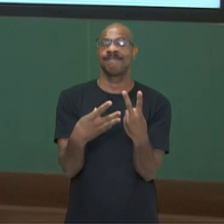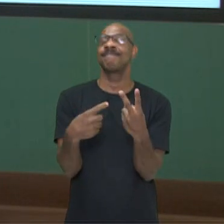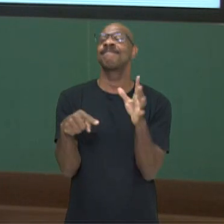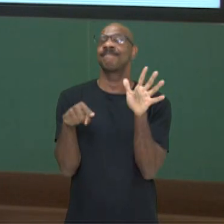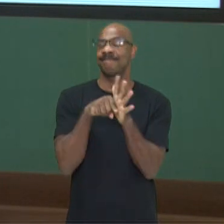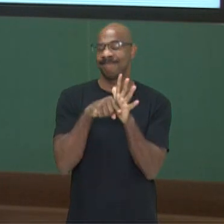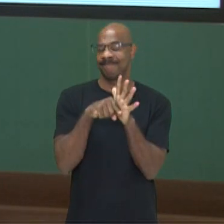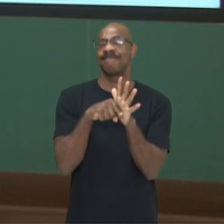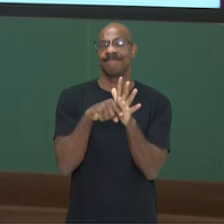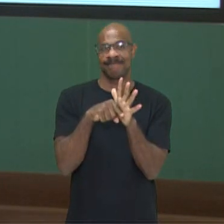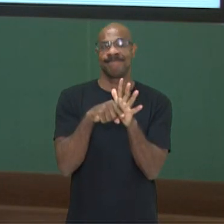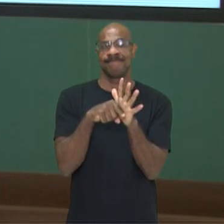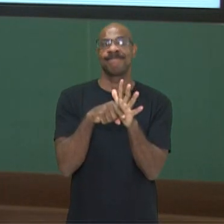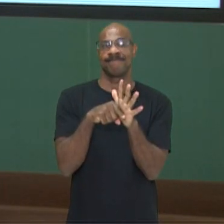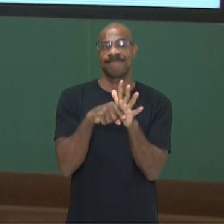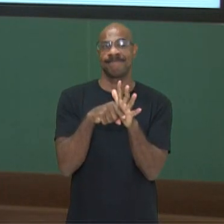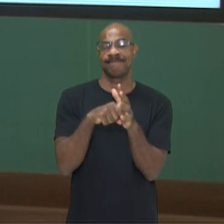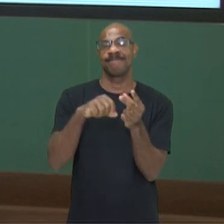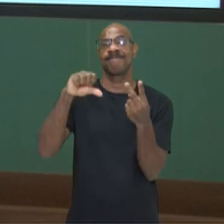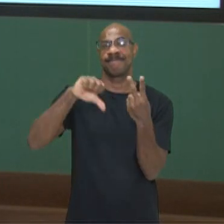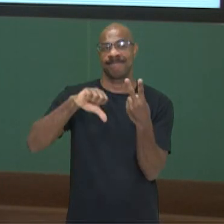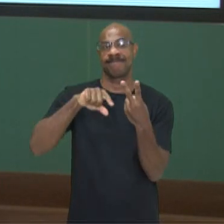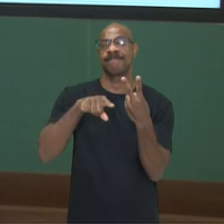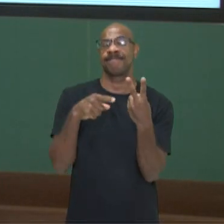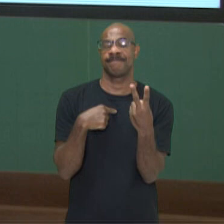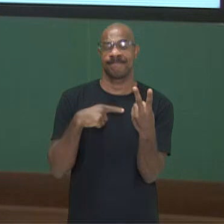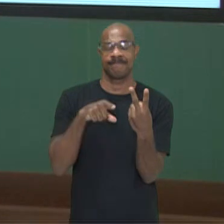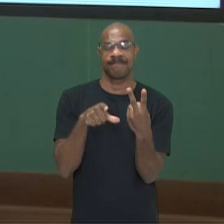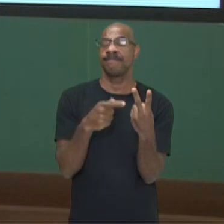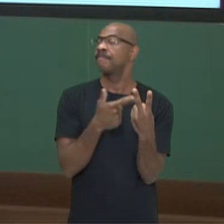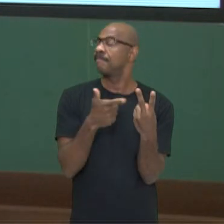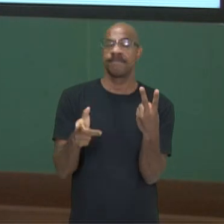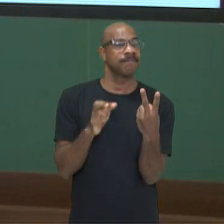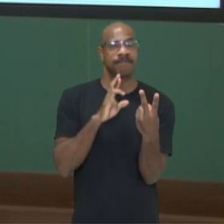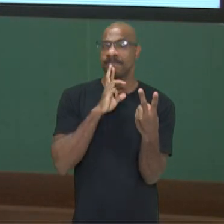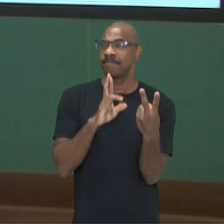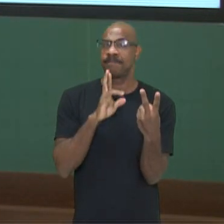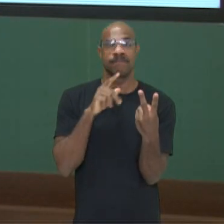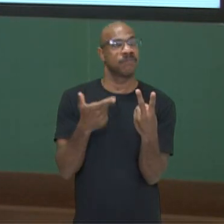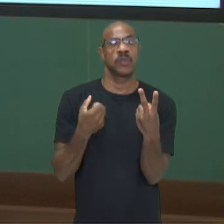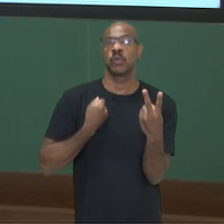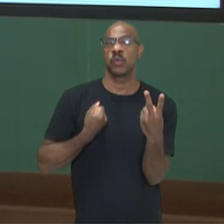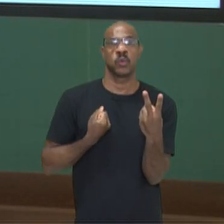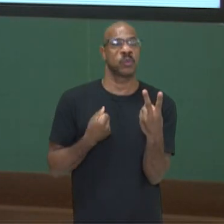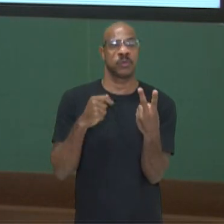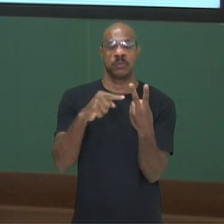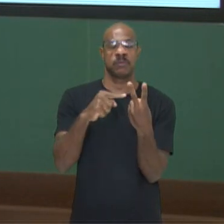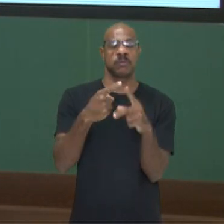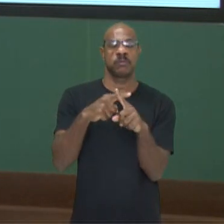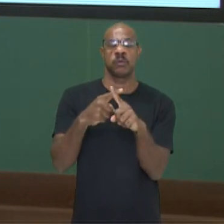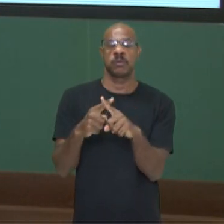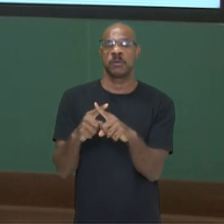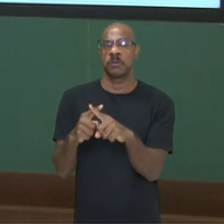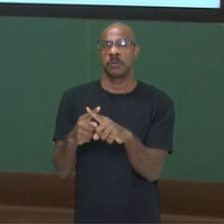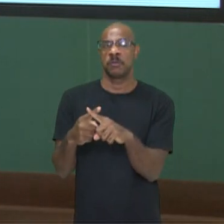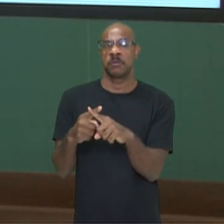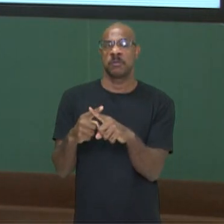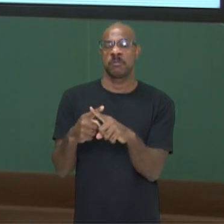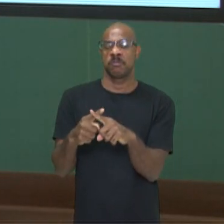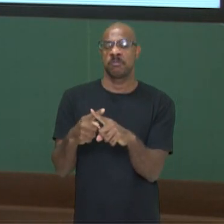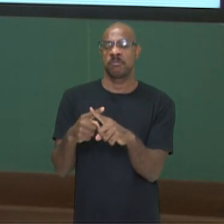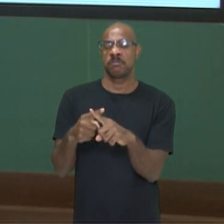negativo, inteiro e negativo. E não existe nenhum número que multiplicado por